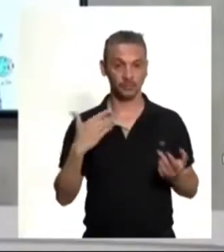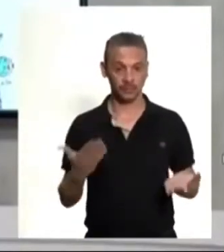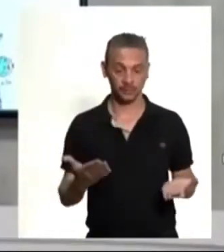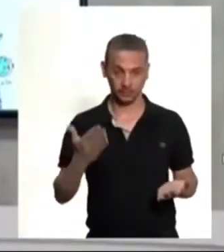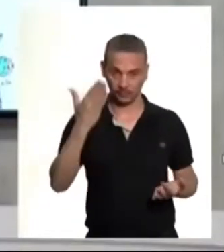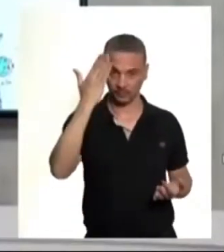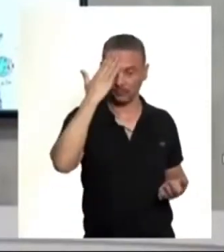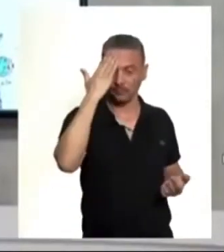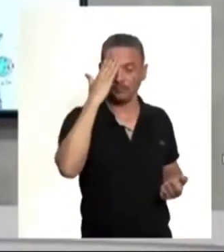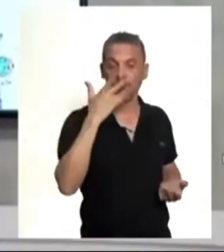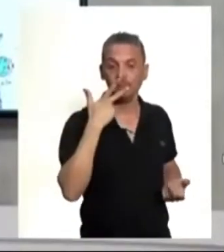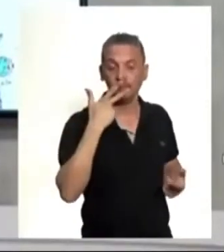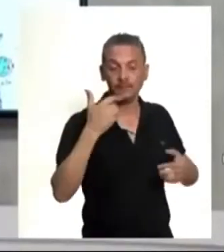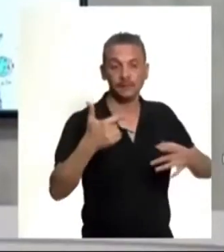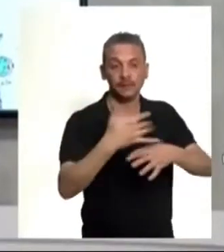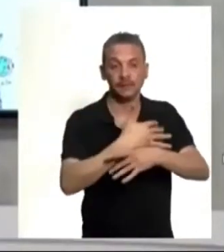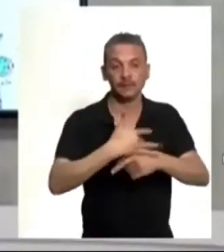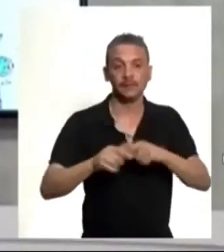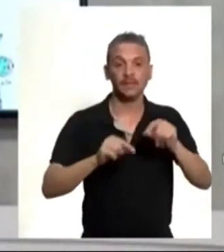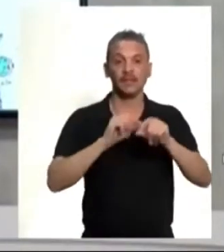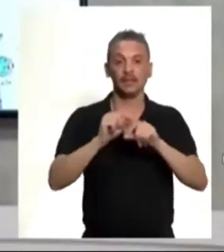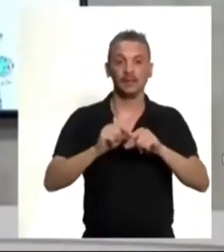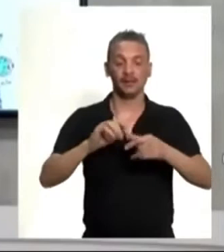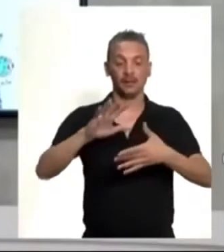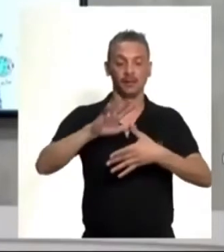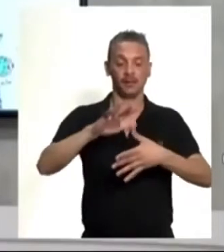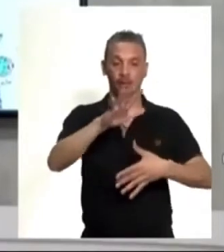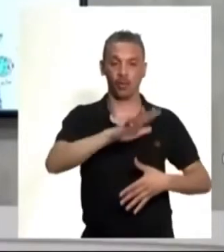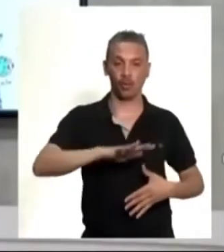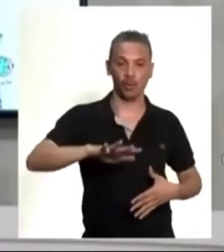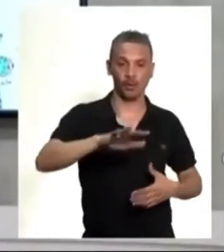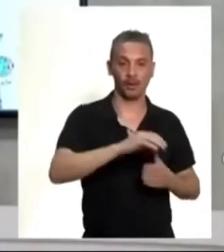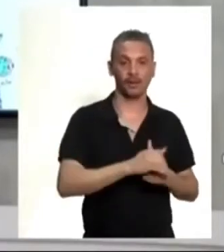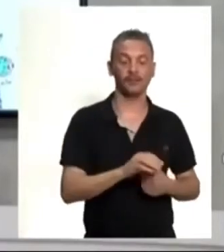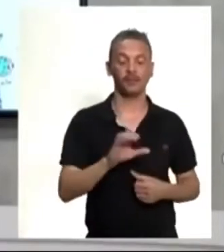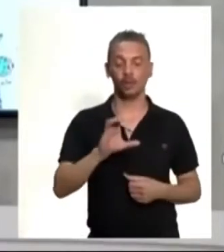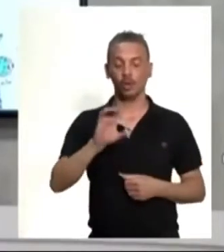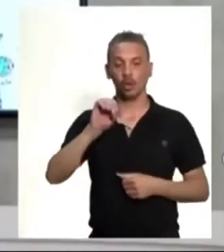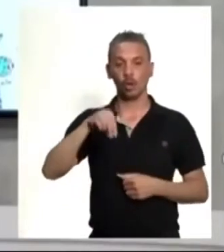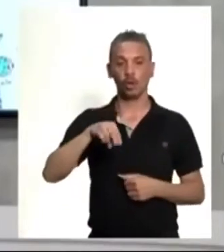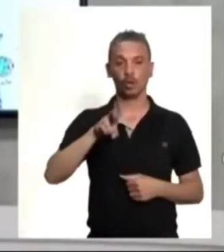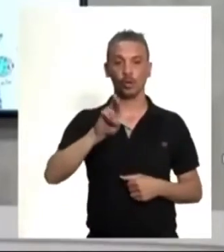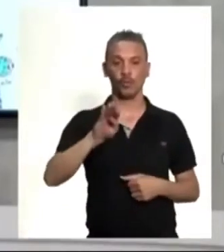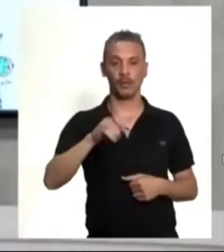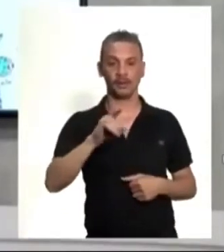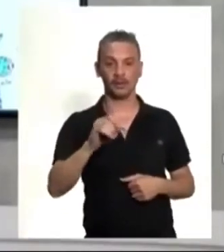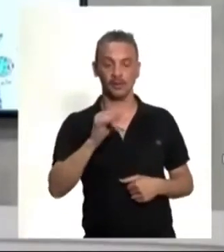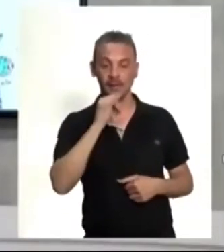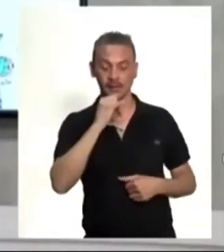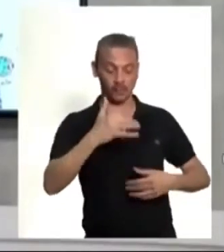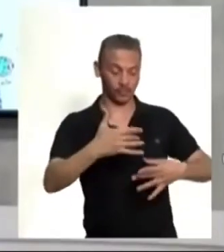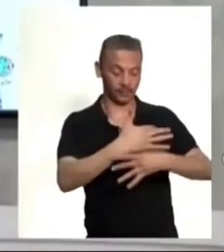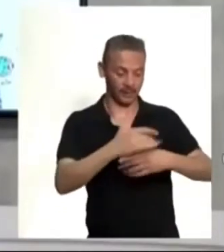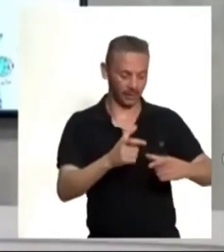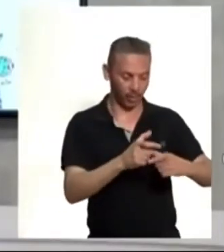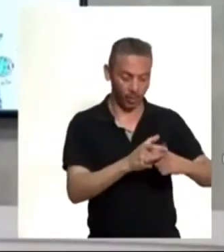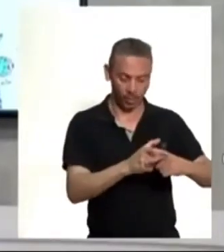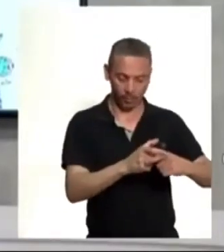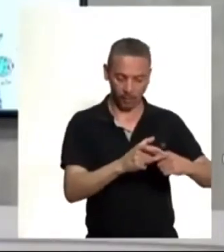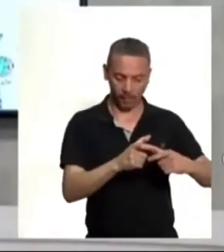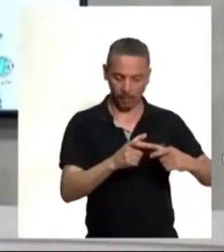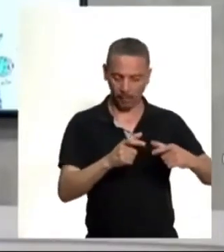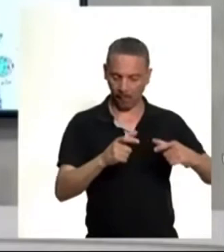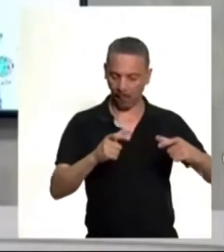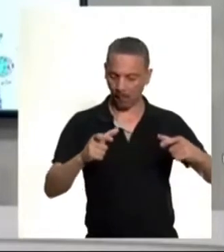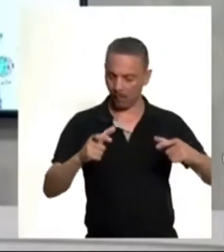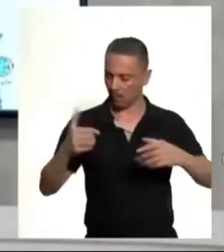dizendo. Eu estou dizendo da cidade. A cidade é área urbana. Então, nesse caso, a conurbação é quando uma cidade cresce a ponto de encontrar